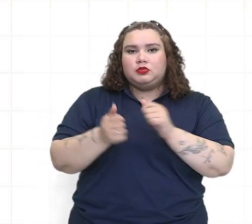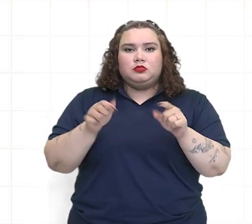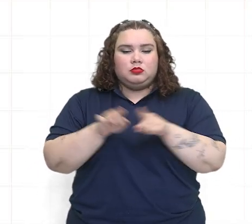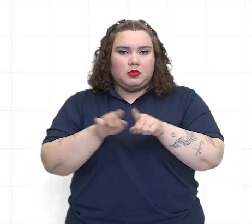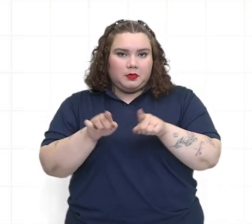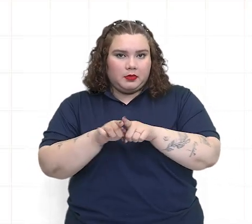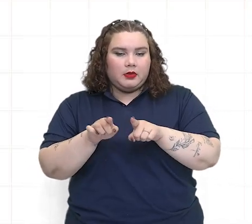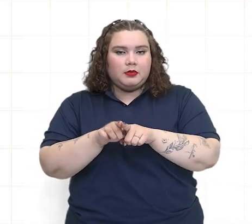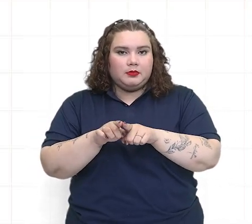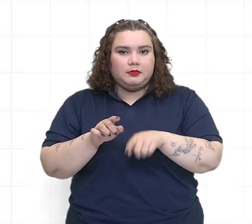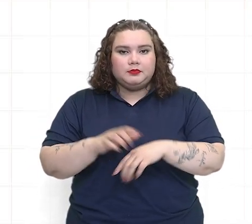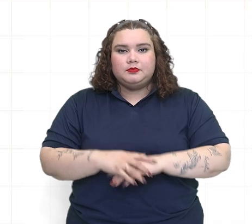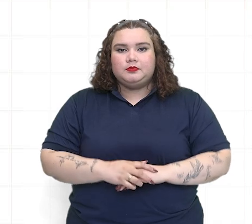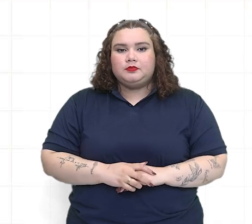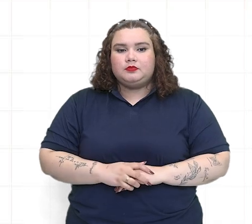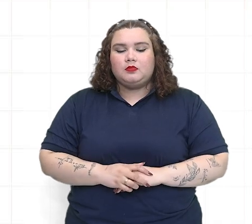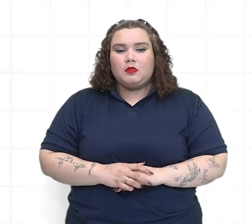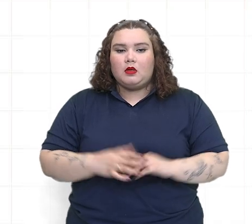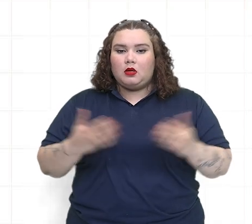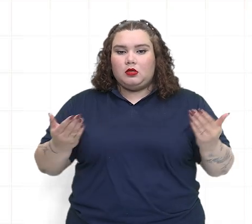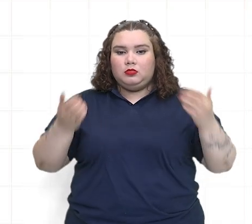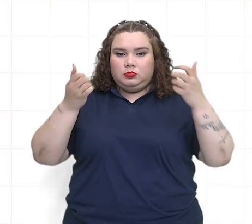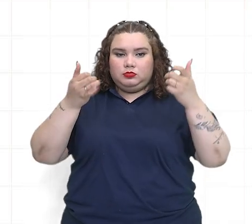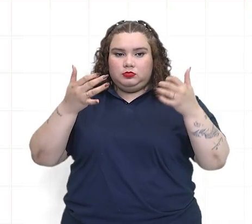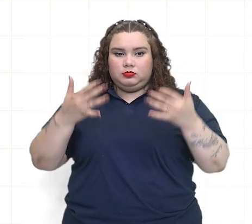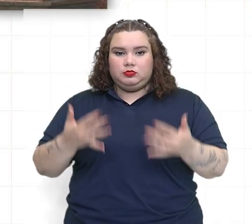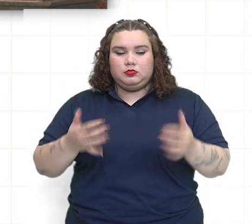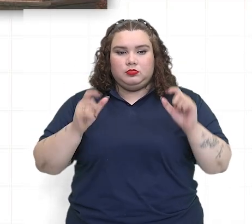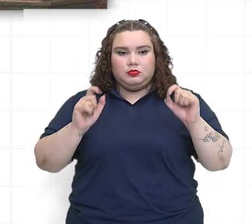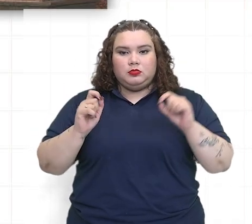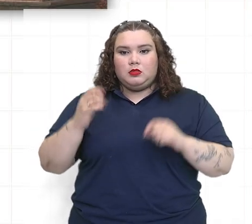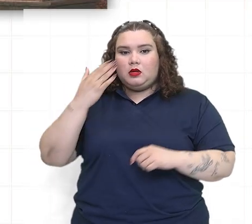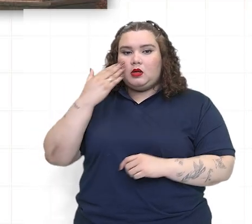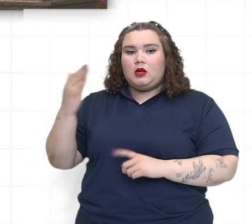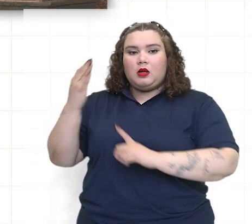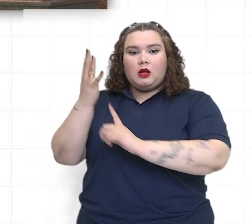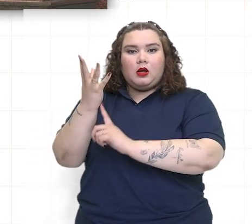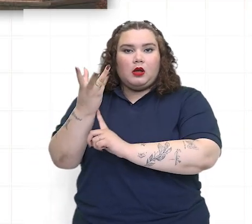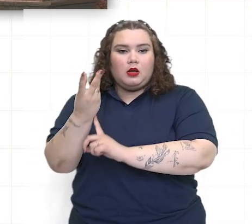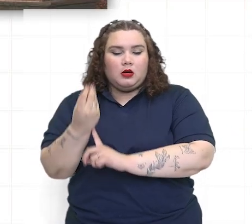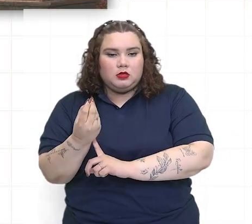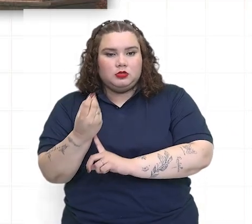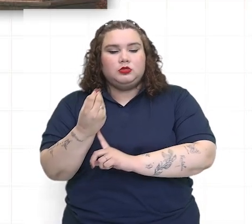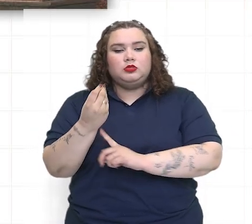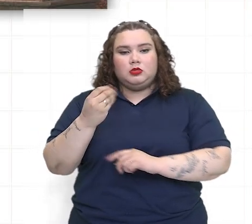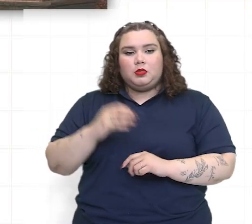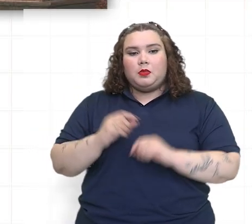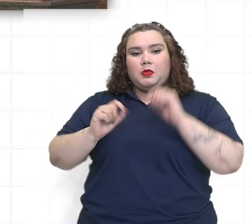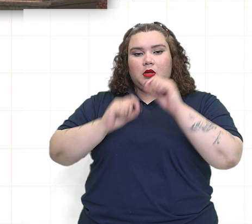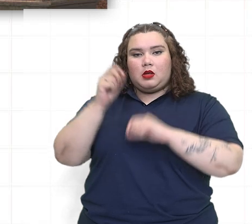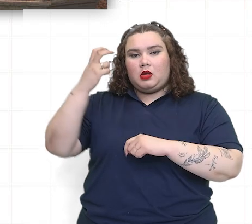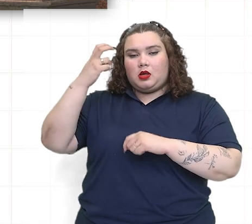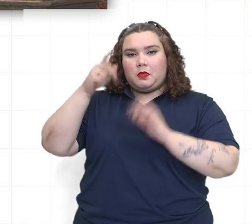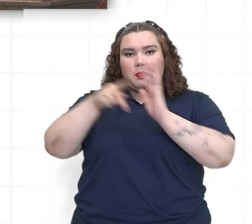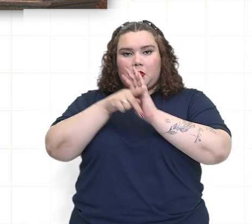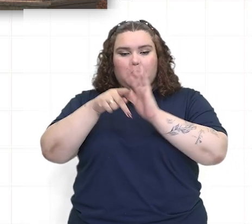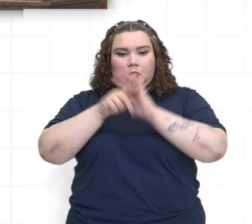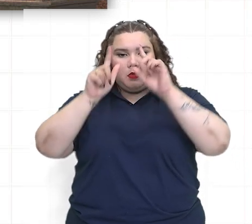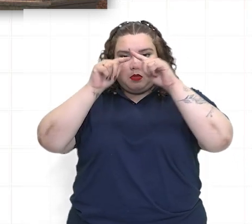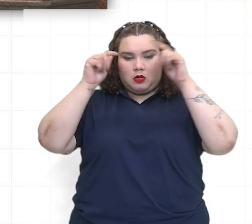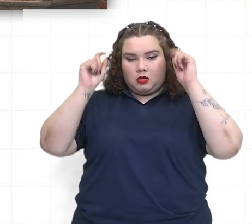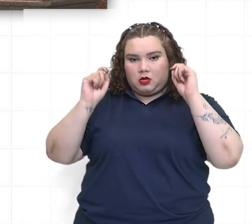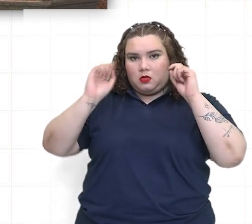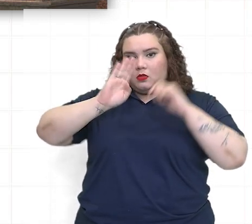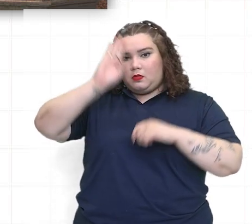e jogos. Vamos falar, então, sobre a arte. A arte greco-romana desenvolveu o conceito de